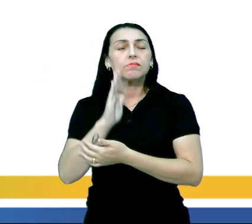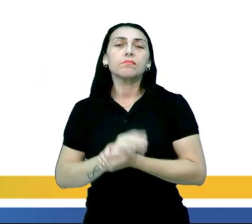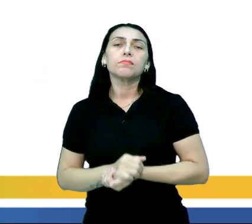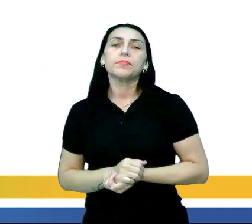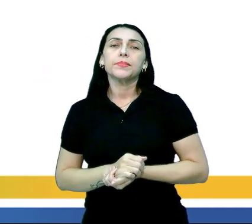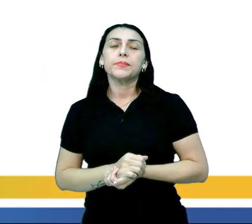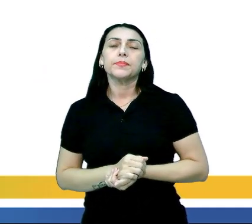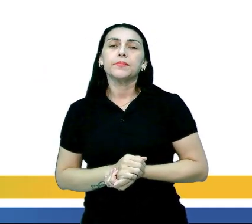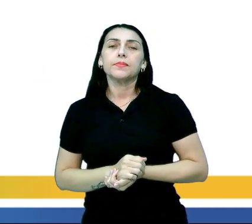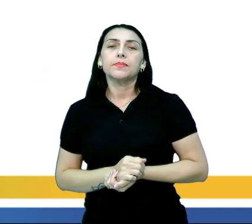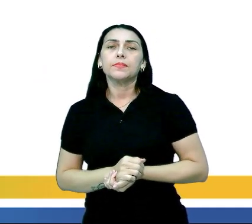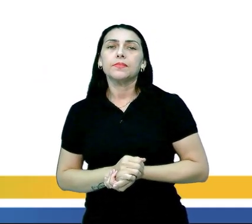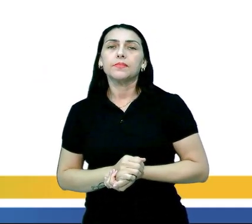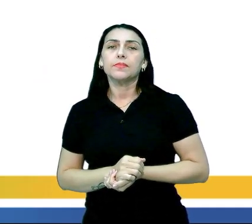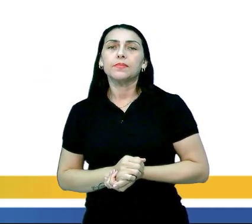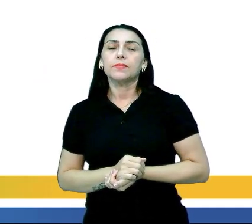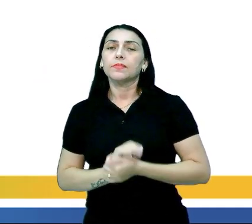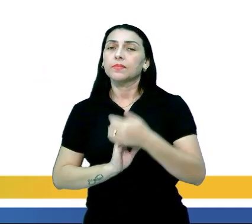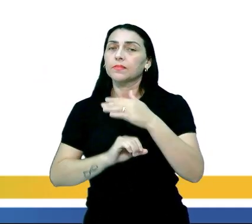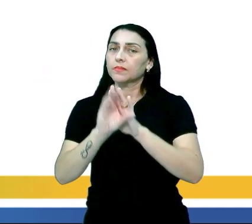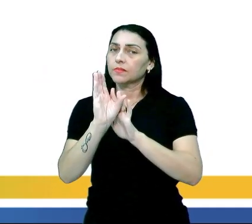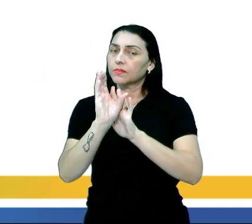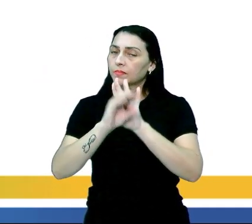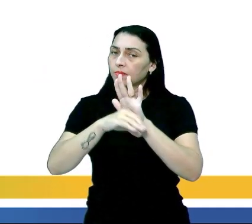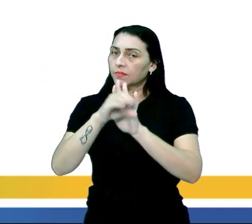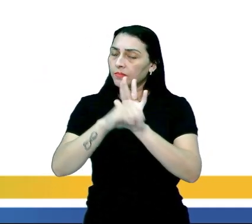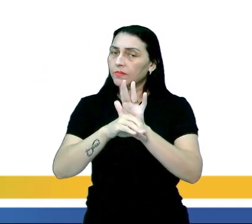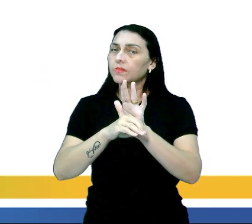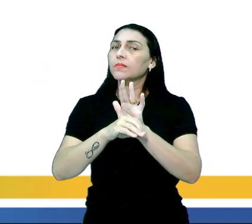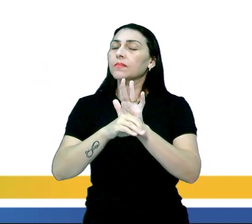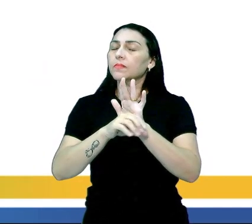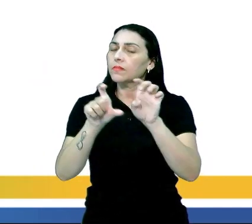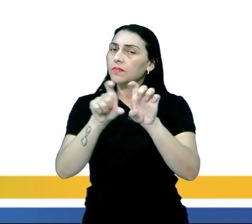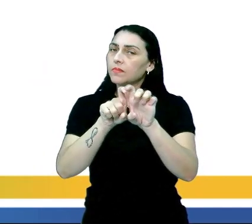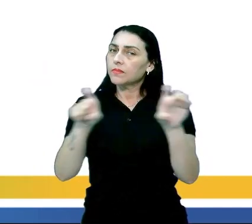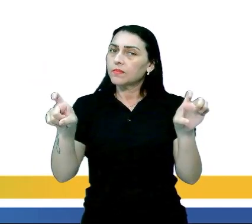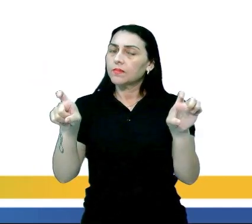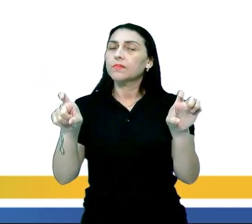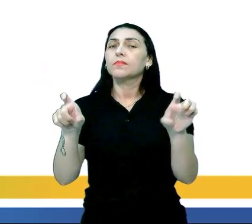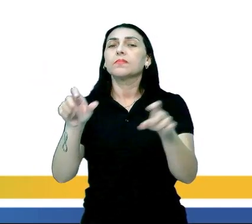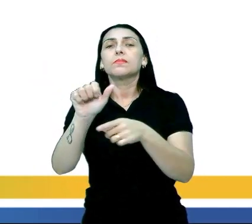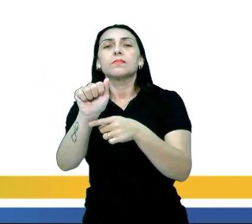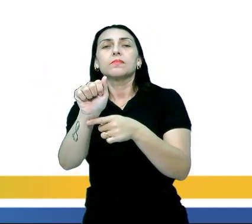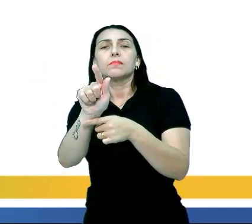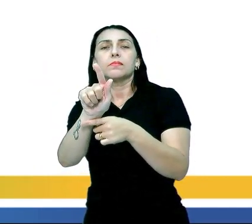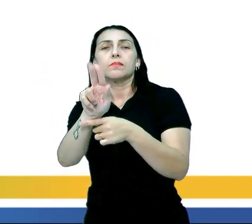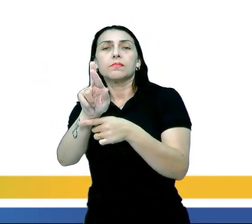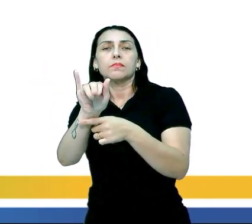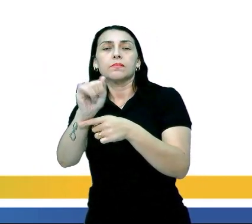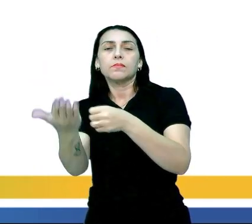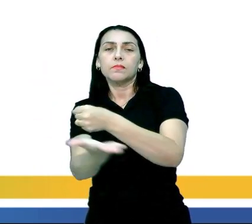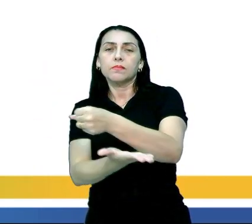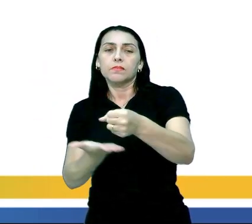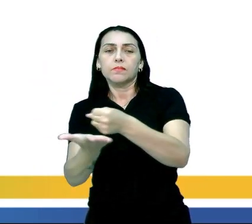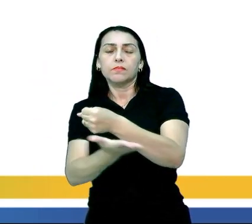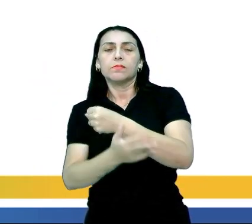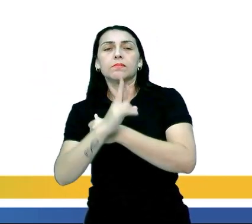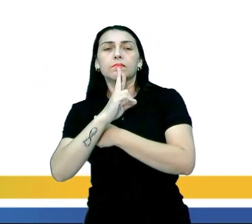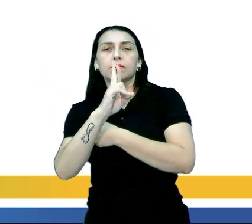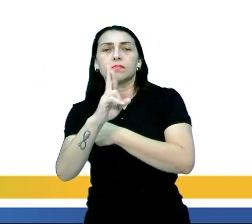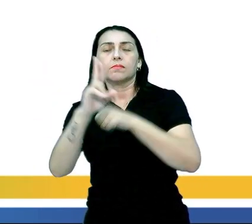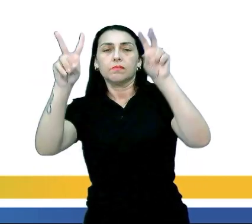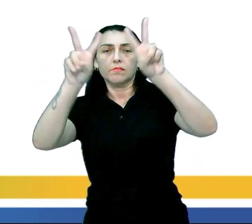a respeito desse conceito, a respeito dessa expressão questão agrária. Com base nisso,